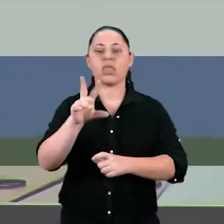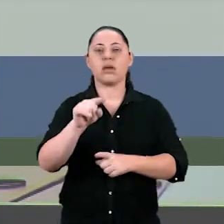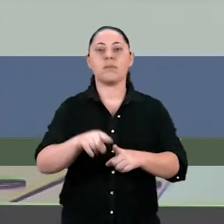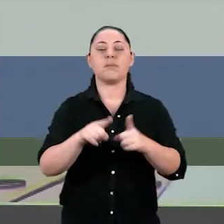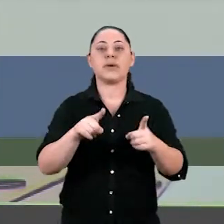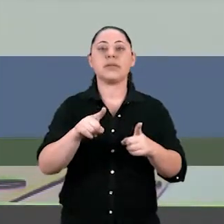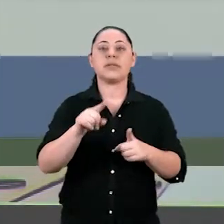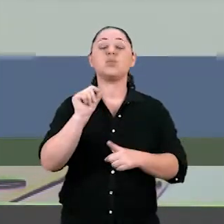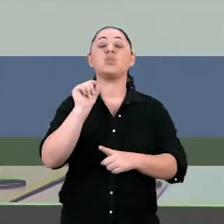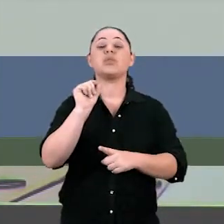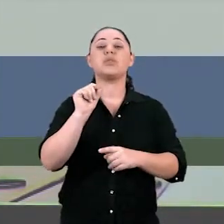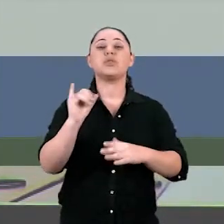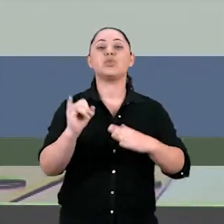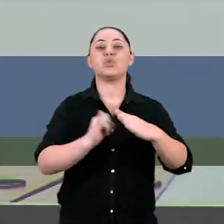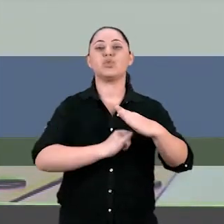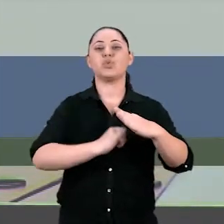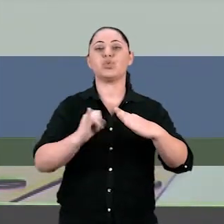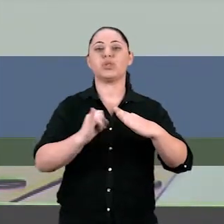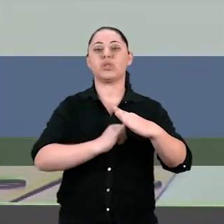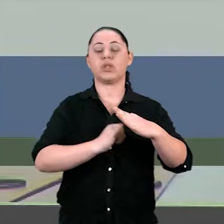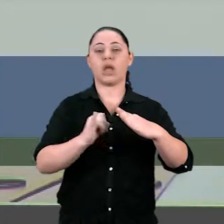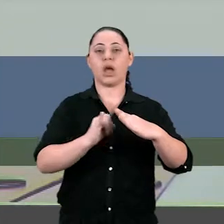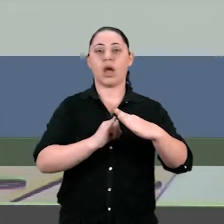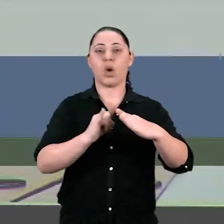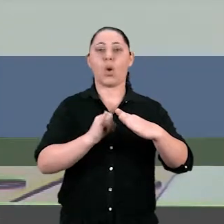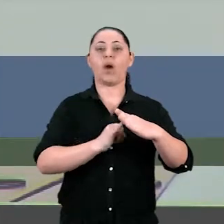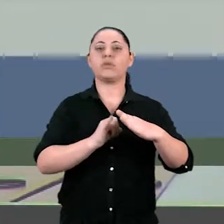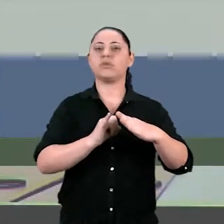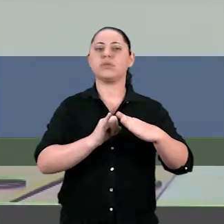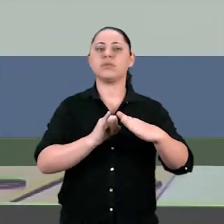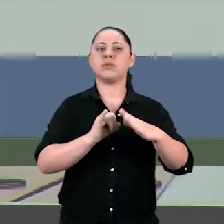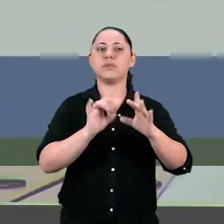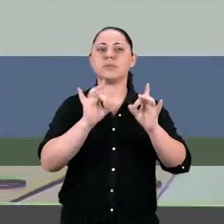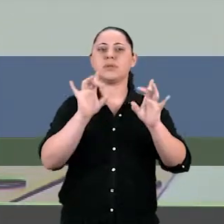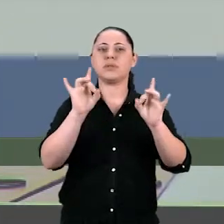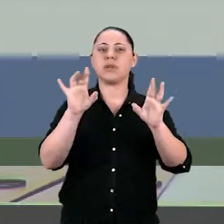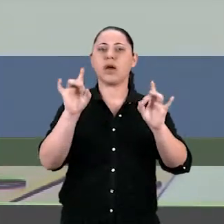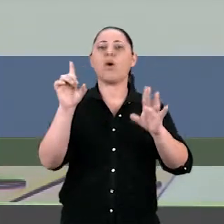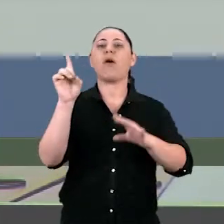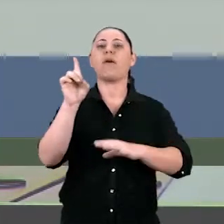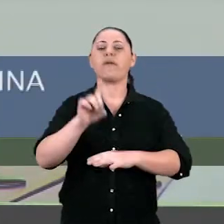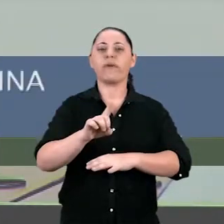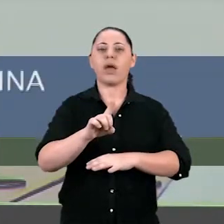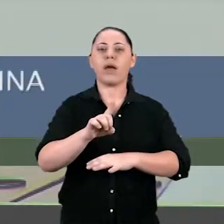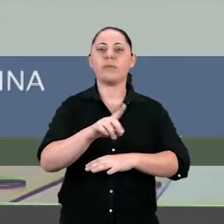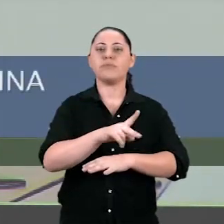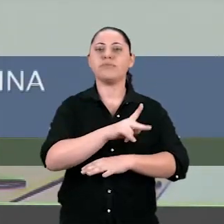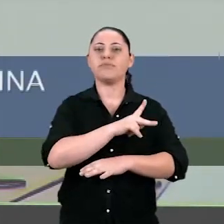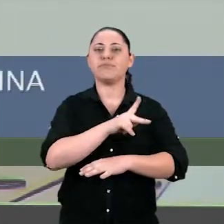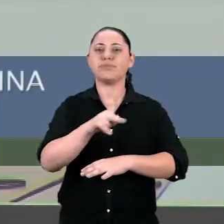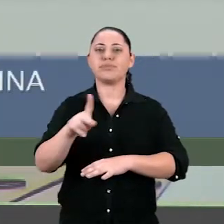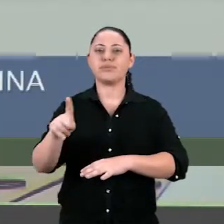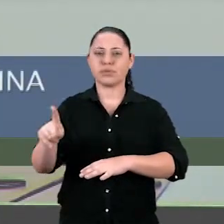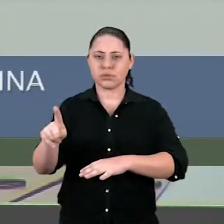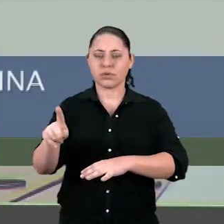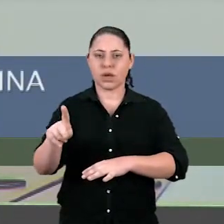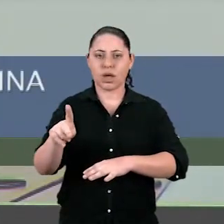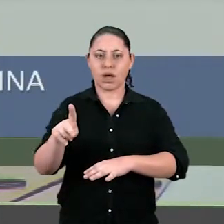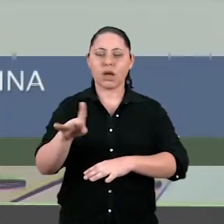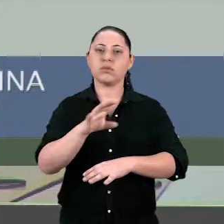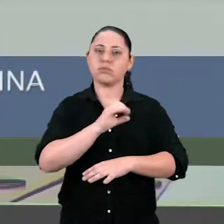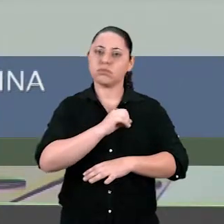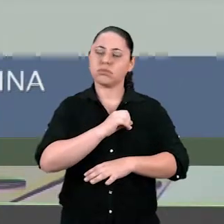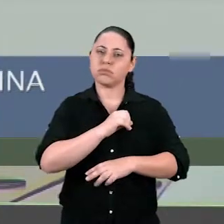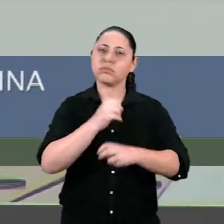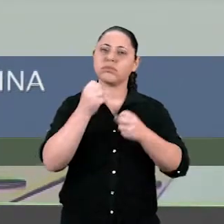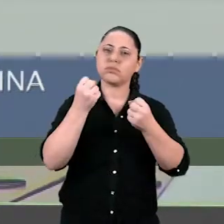e uma instituição em específico que é o presidencialismo. Eu gostaria de comentar sobre a crise do presidencialismo